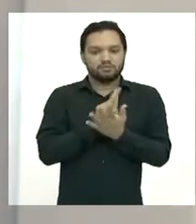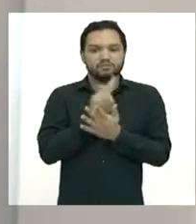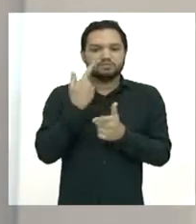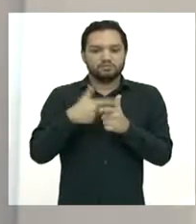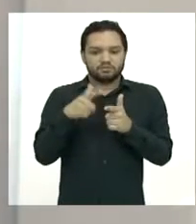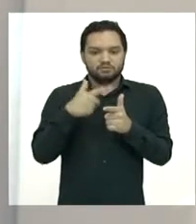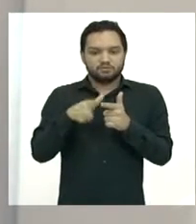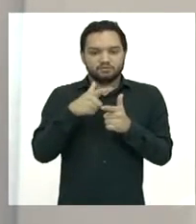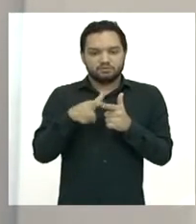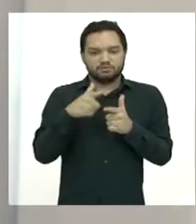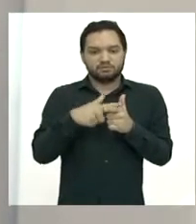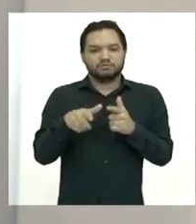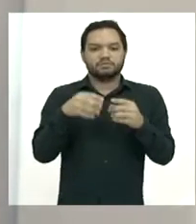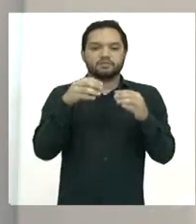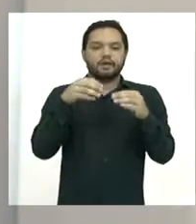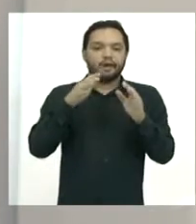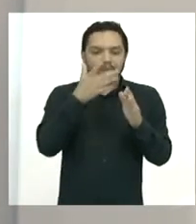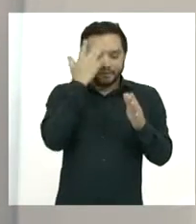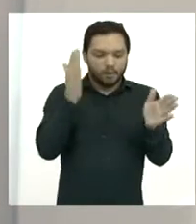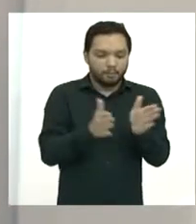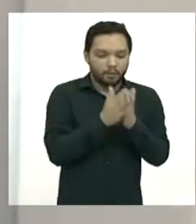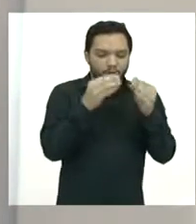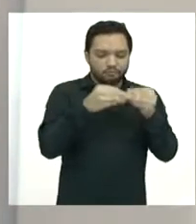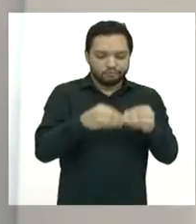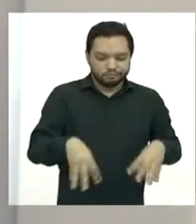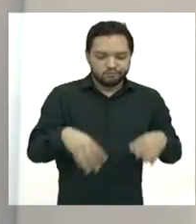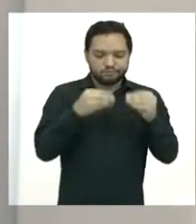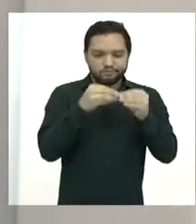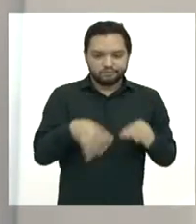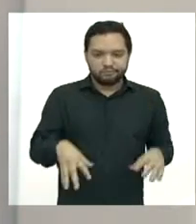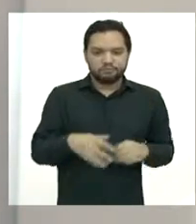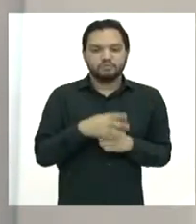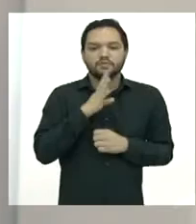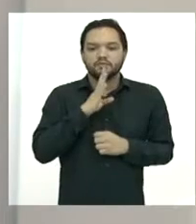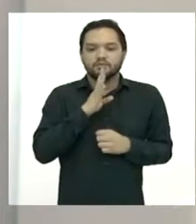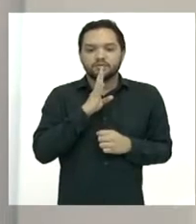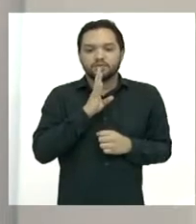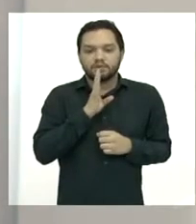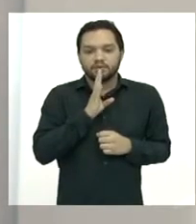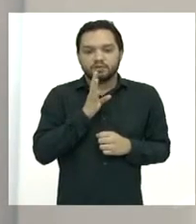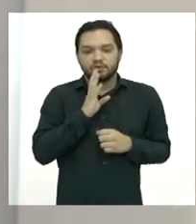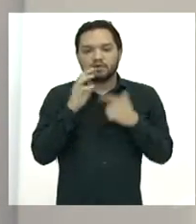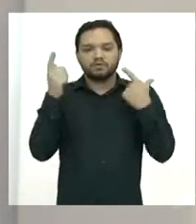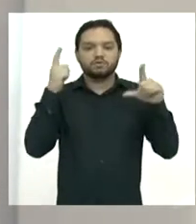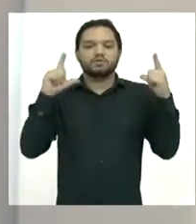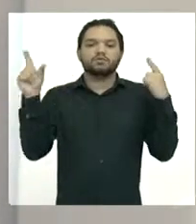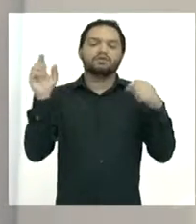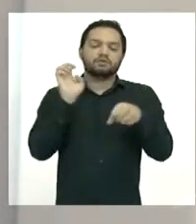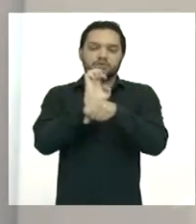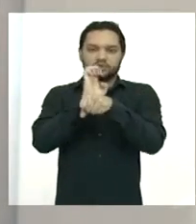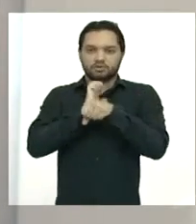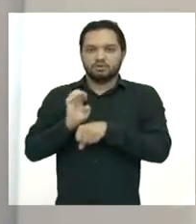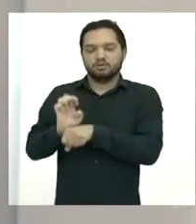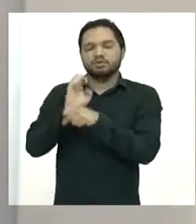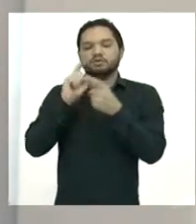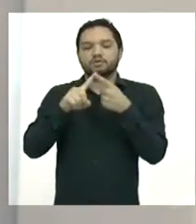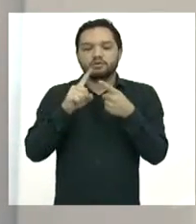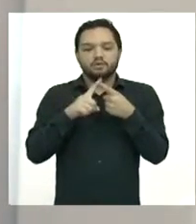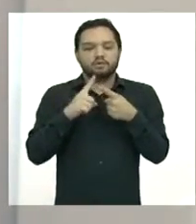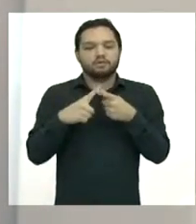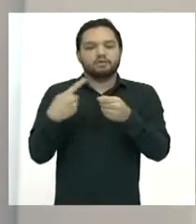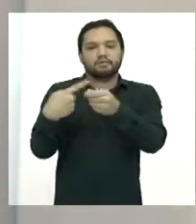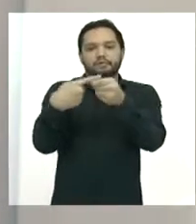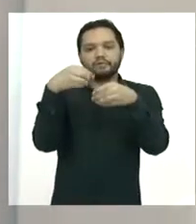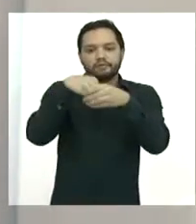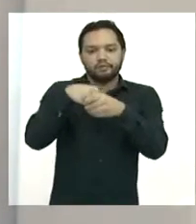mais o pobre. Então a gente precisa fortalecer isso. Então eu conheço as realidades de outros estados e do interior de outros estados também, como a